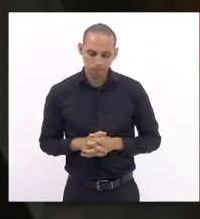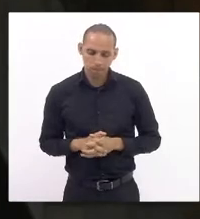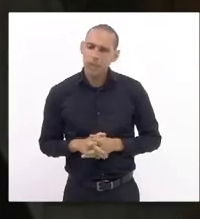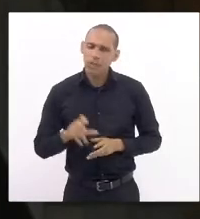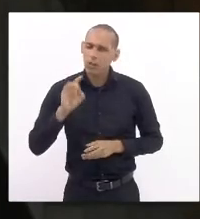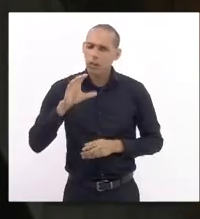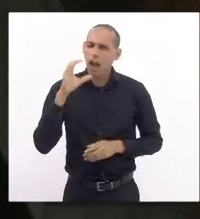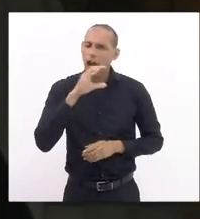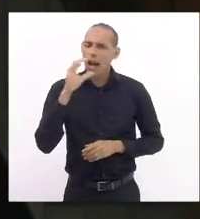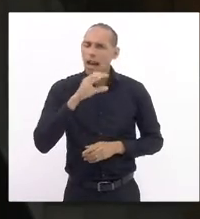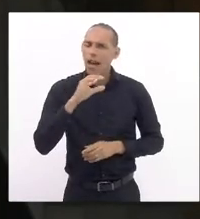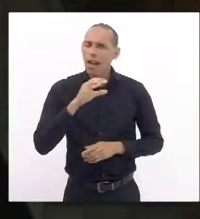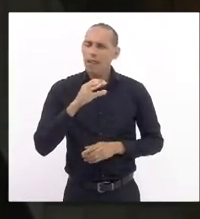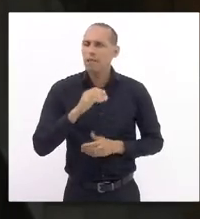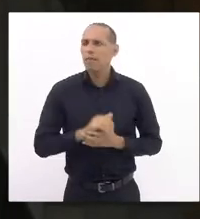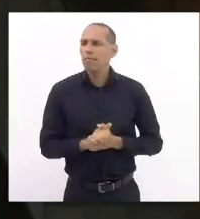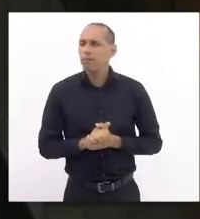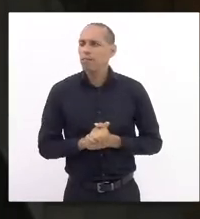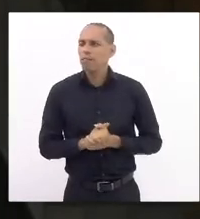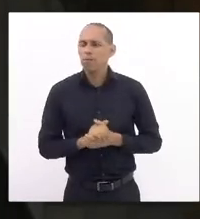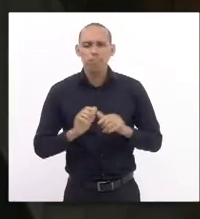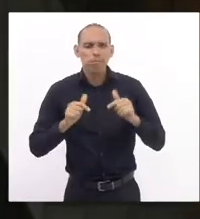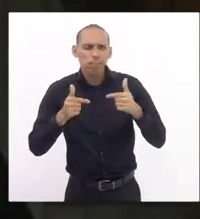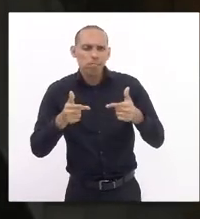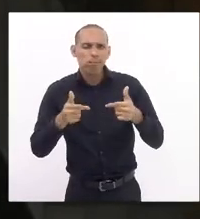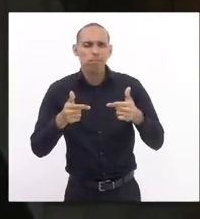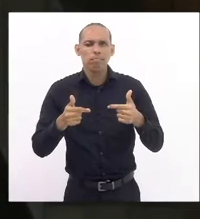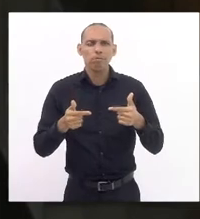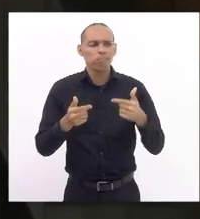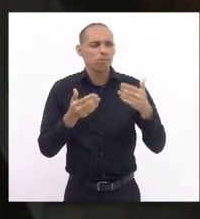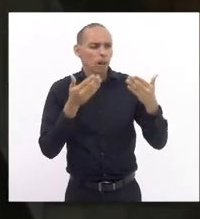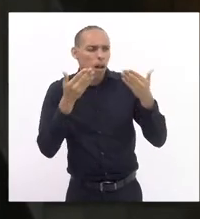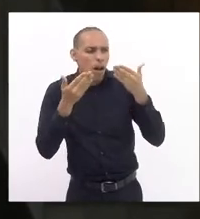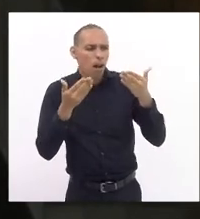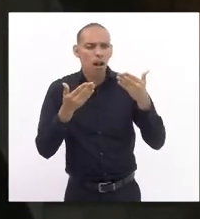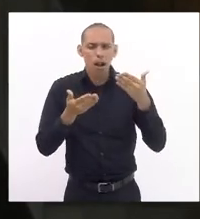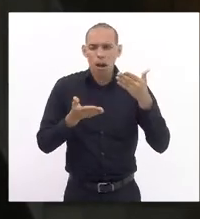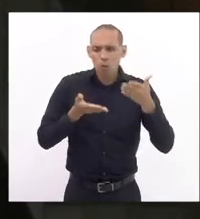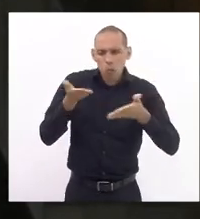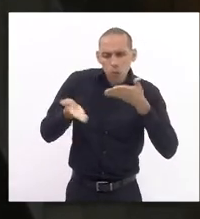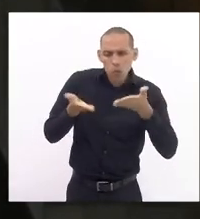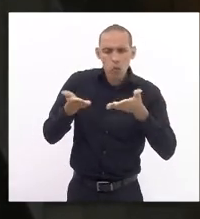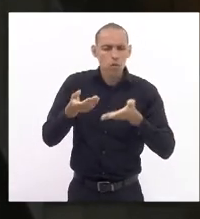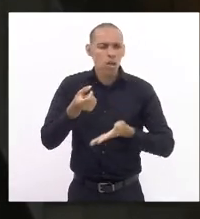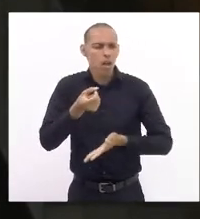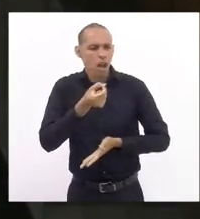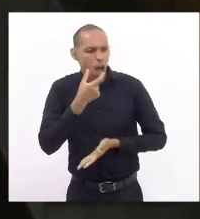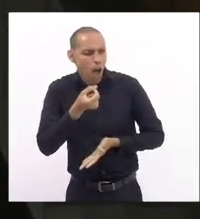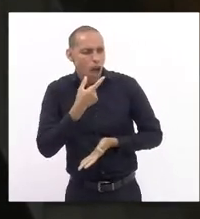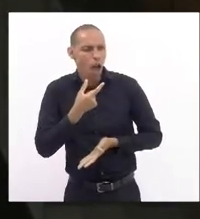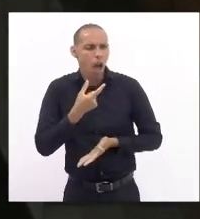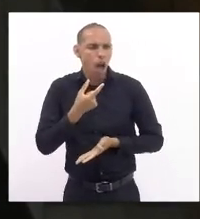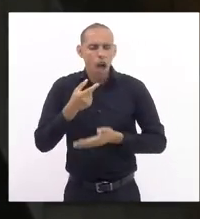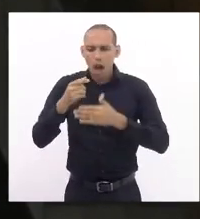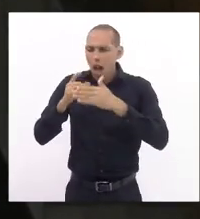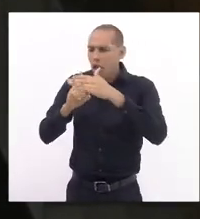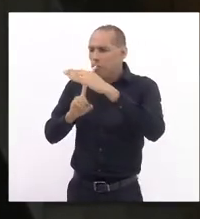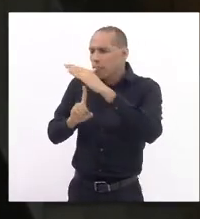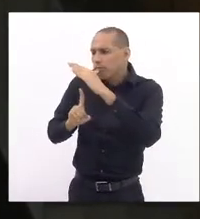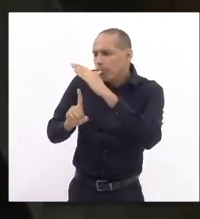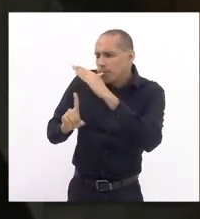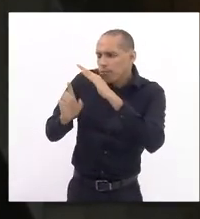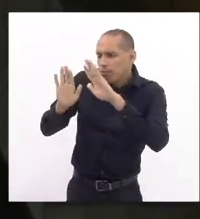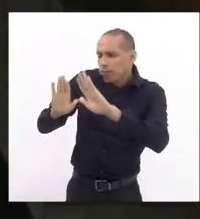ações emergenciais de assistência, seja em relação a medicamentos, abrigo, alimentos,